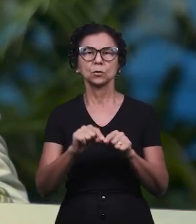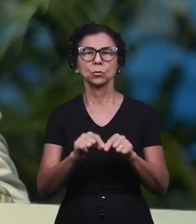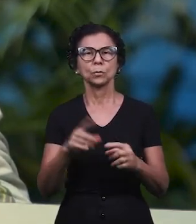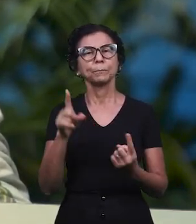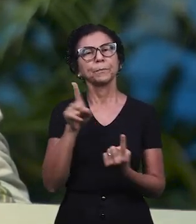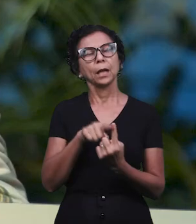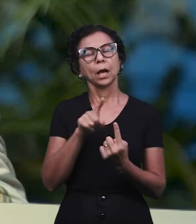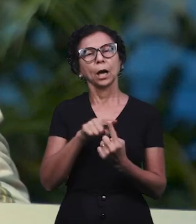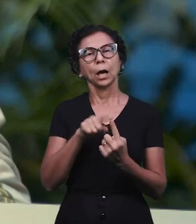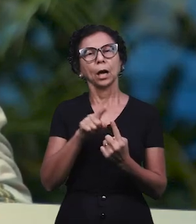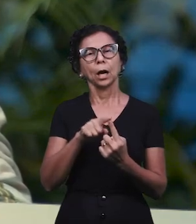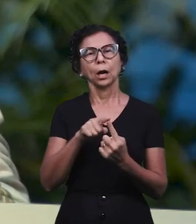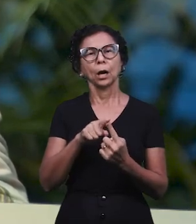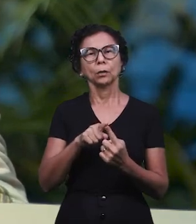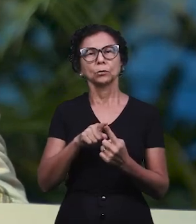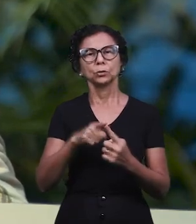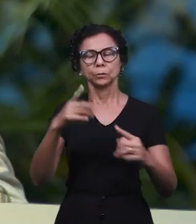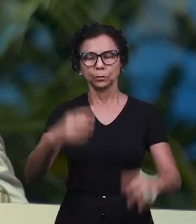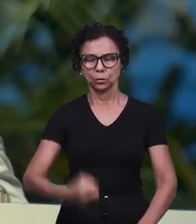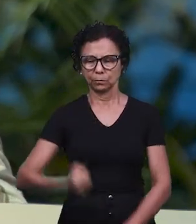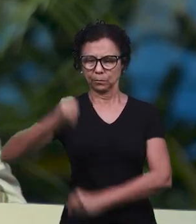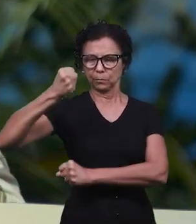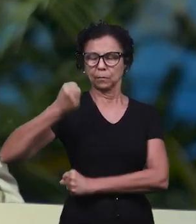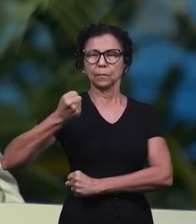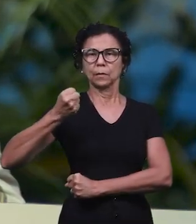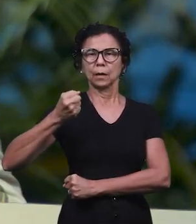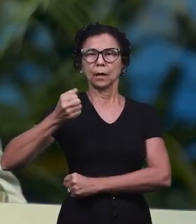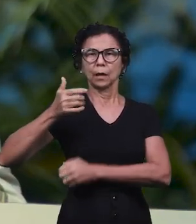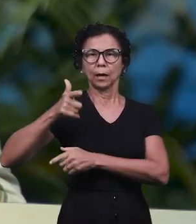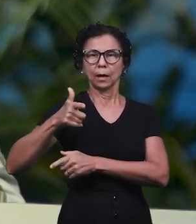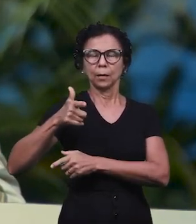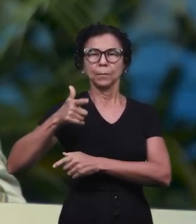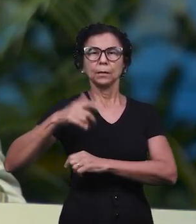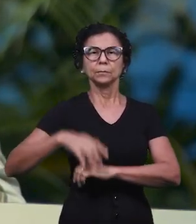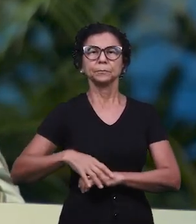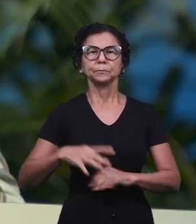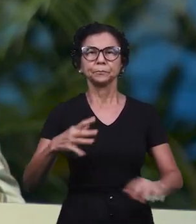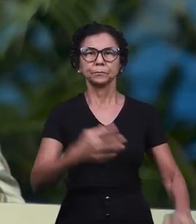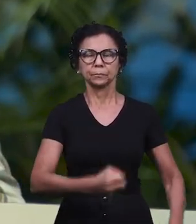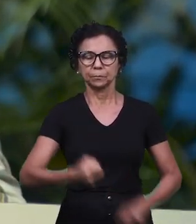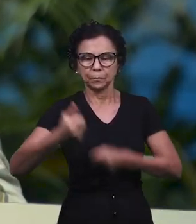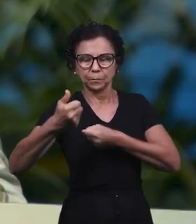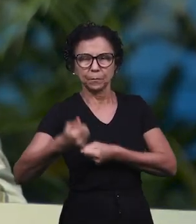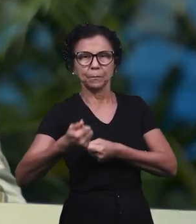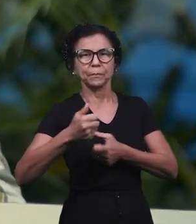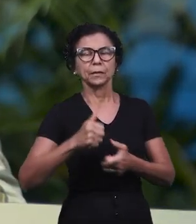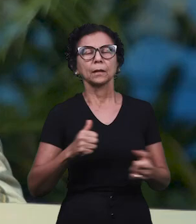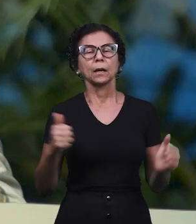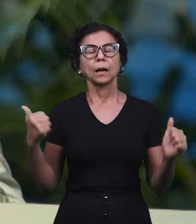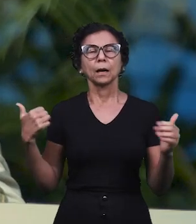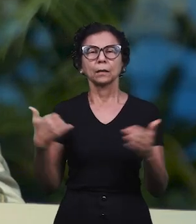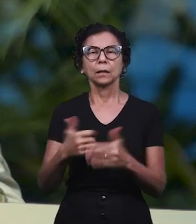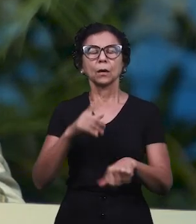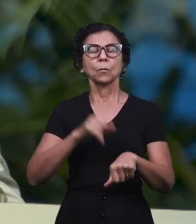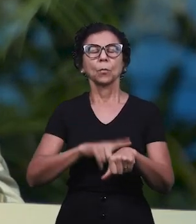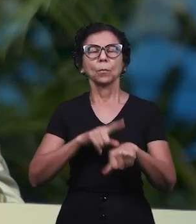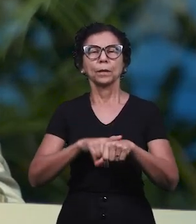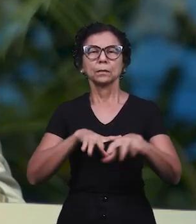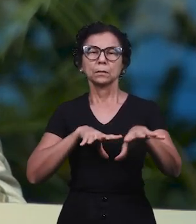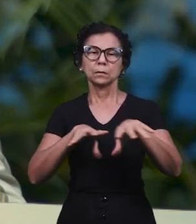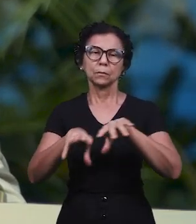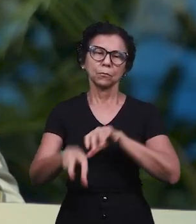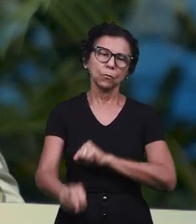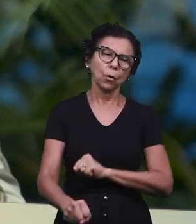especialidade, e essa classificação ela acompanha o cadete até o momento que ele se forma, no momento onde vai escolher a sua